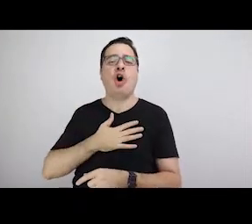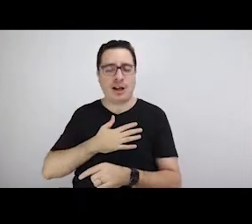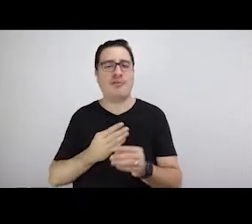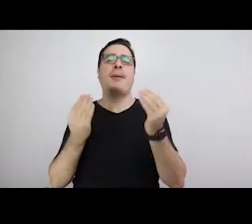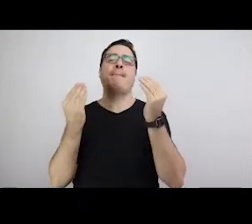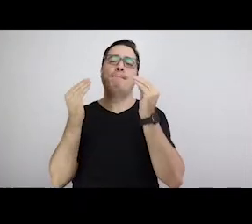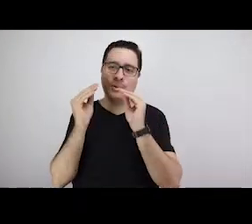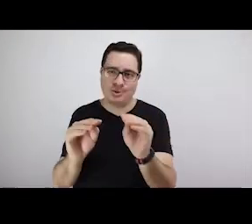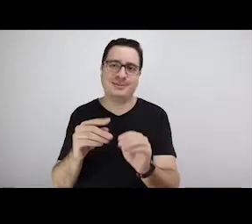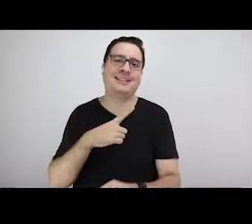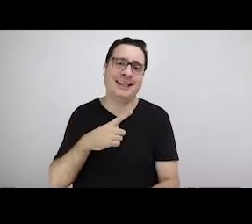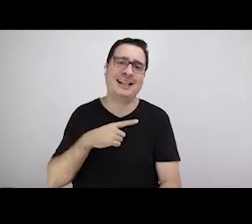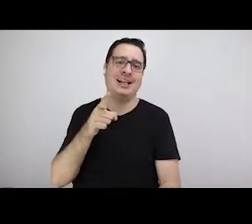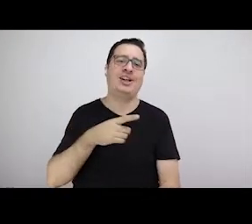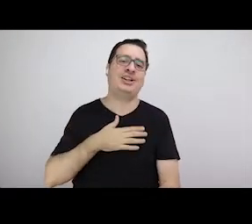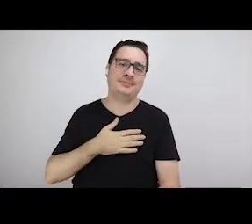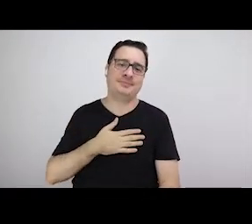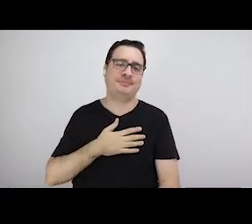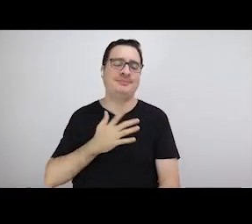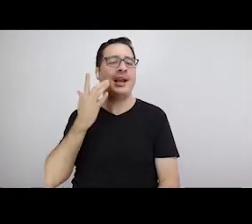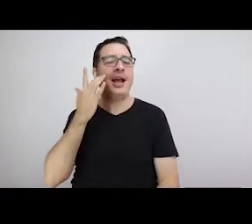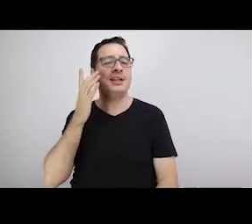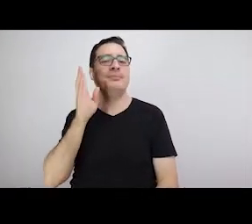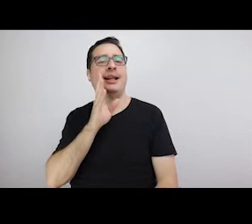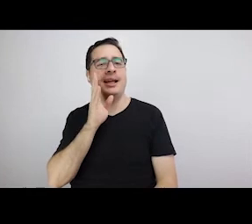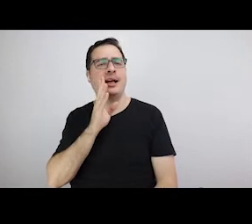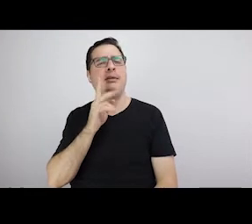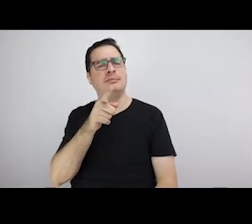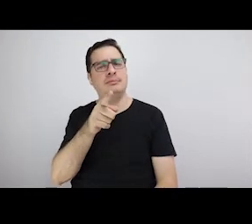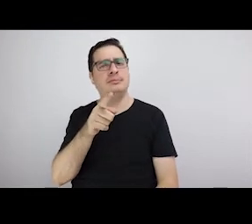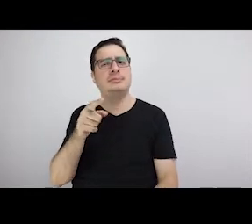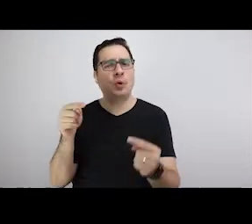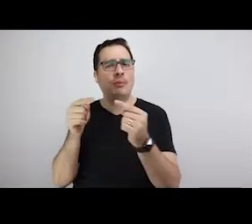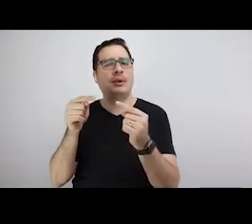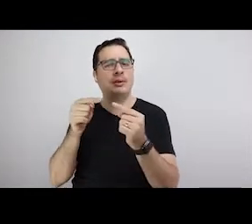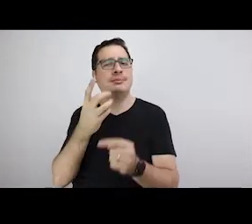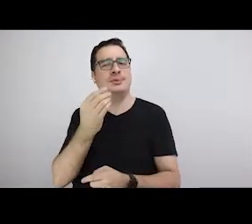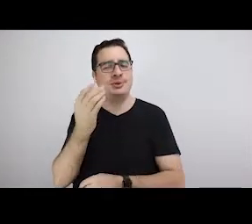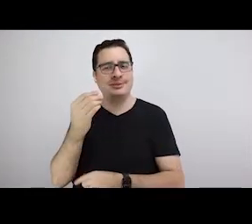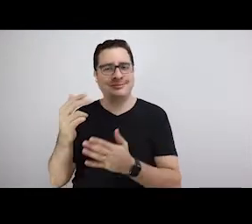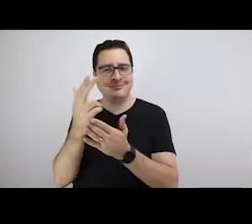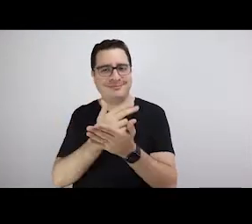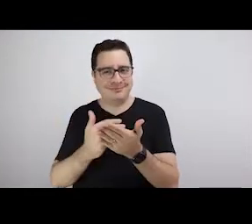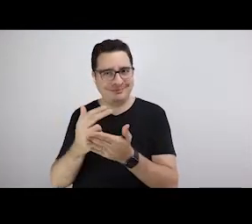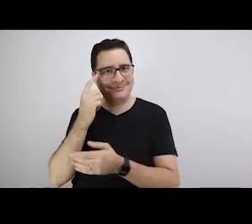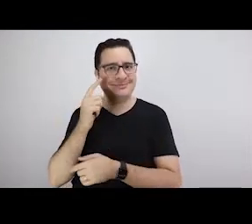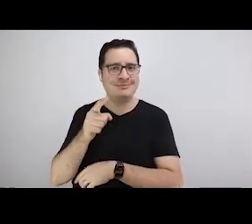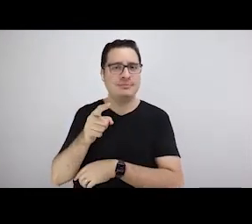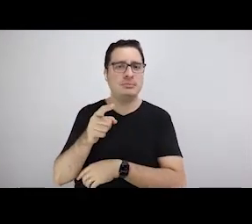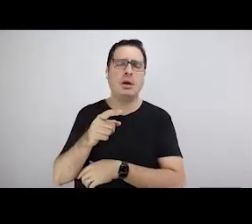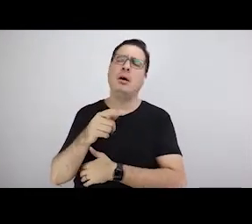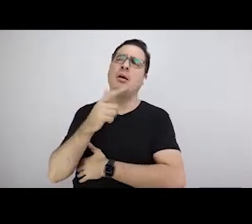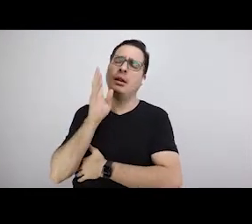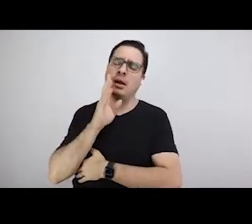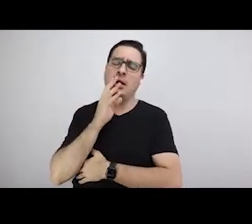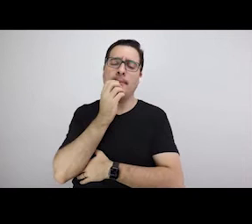aqui. Eu acho que é bem legal, enfatiza bastante ali a ideia de, tá, legal, eu